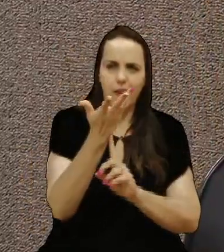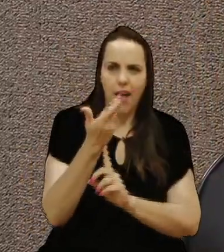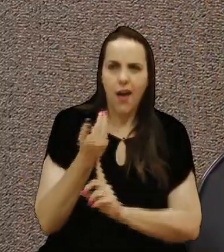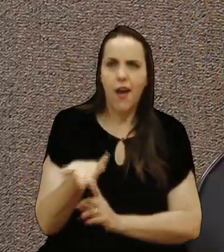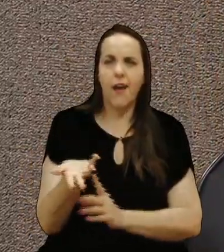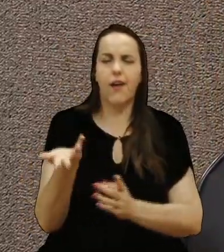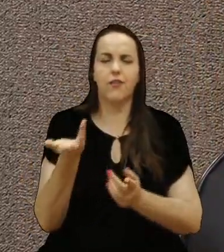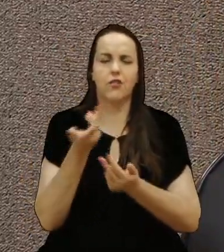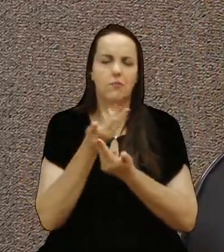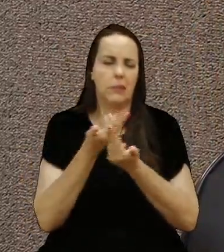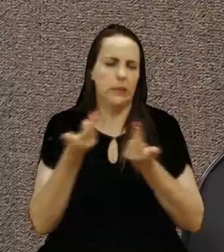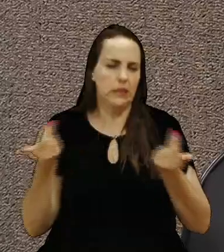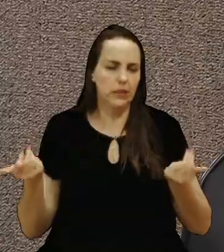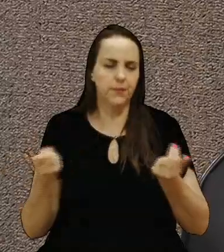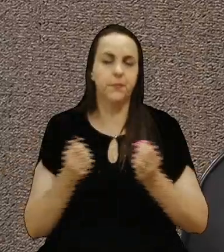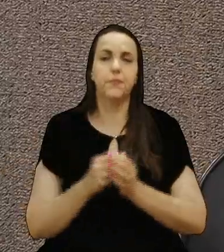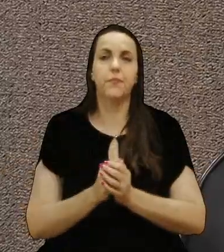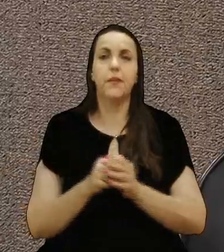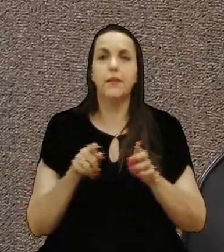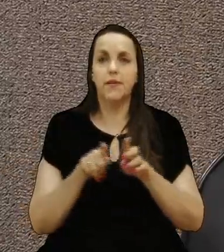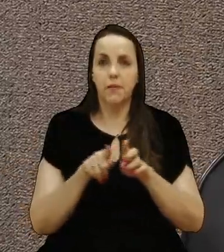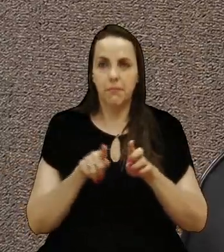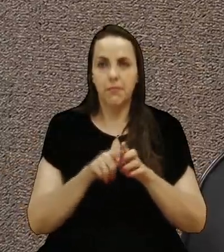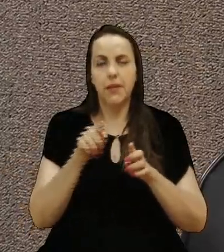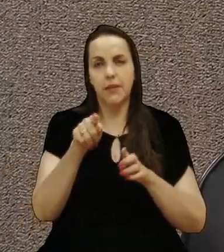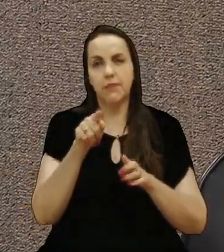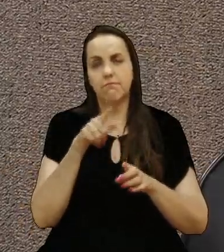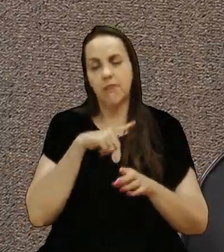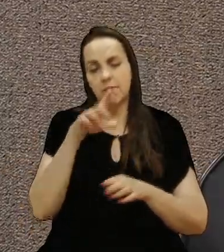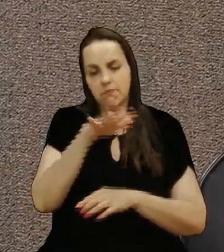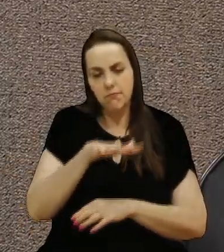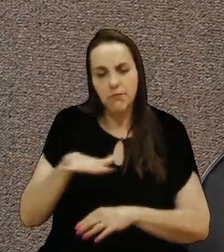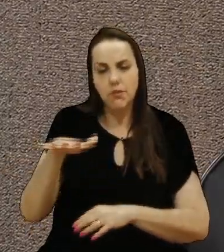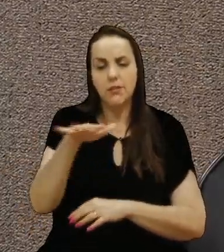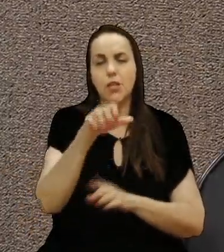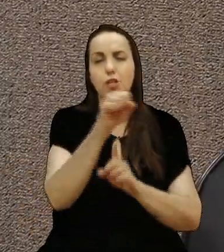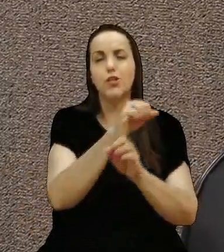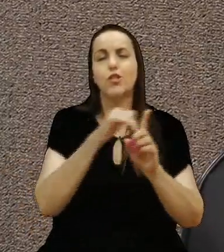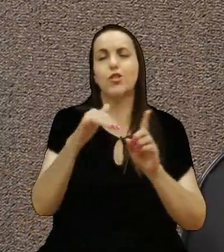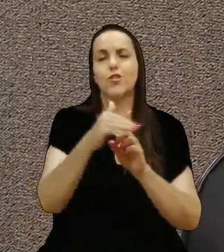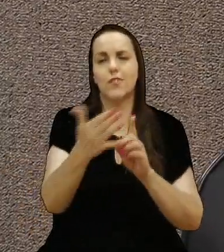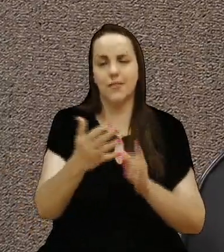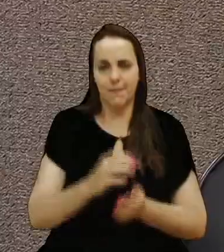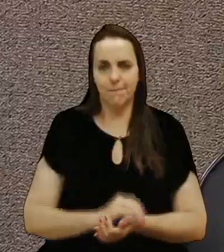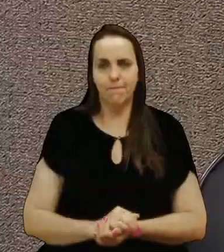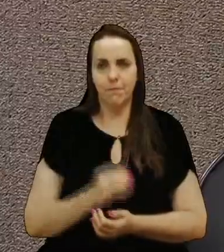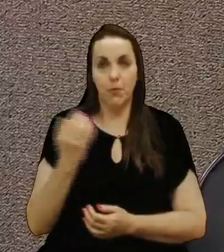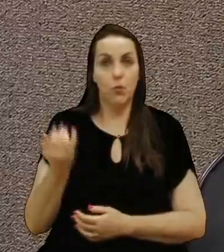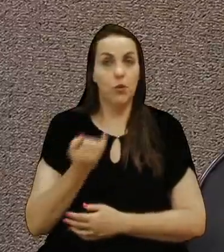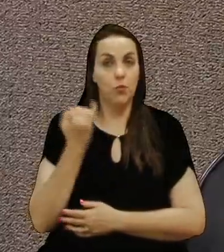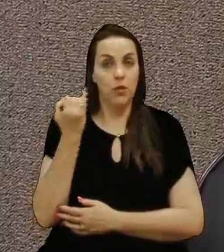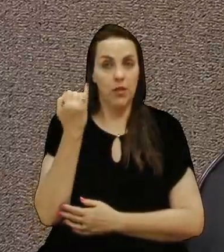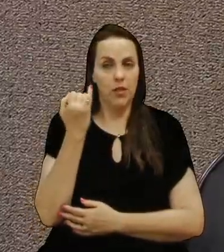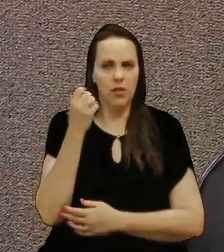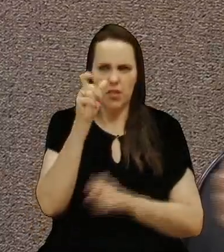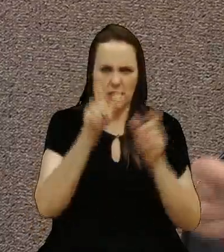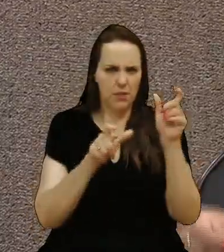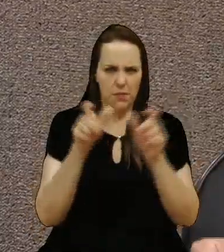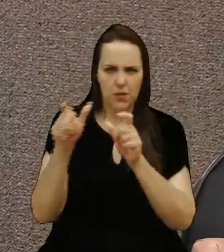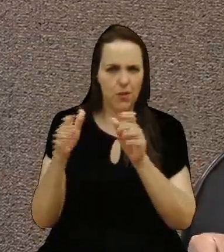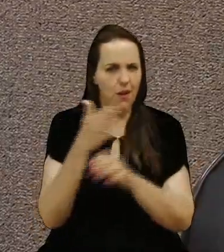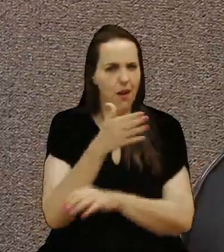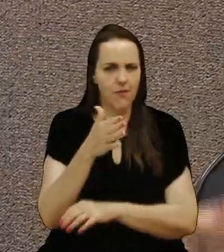que estão envolvidas, e que tem também uma dimensão social muito grande, que talvez isso muita gente nem saiba, mas tem